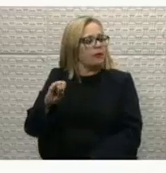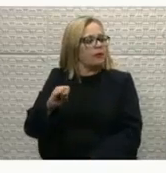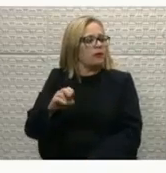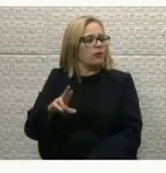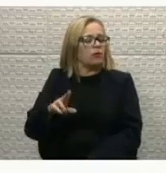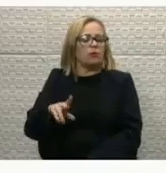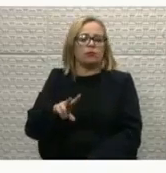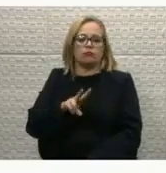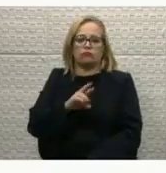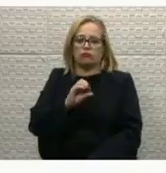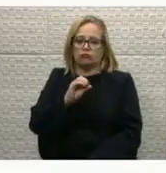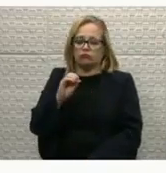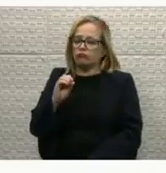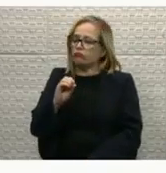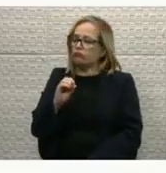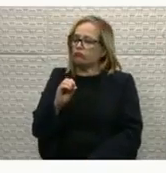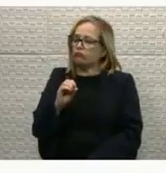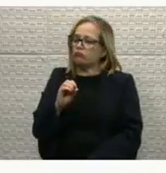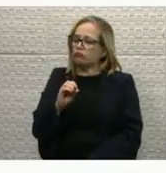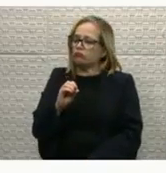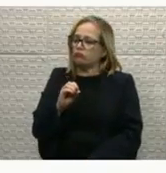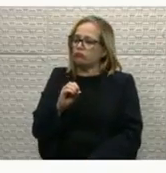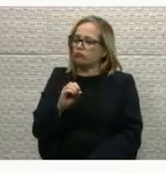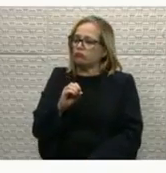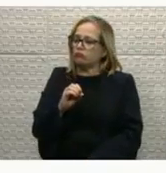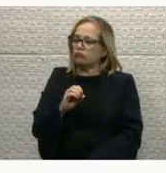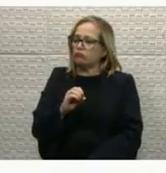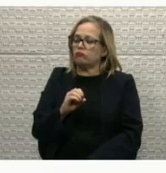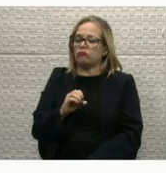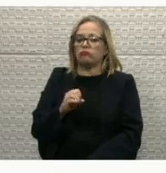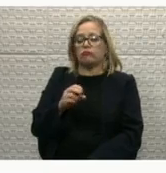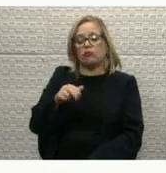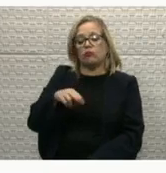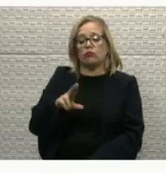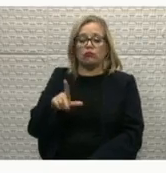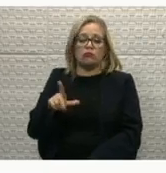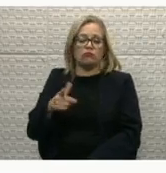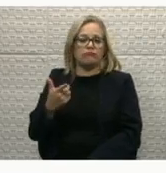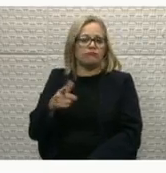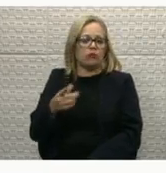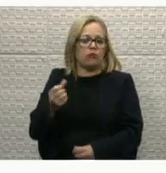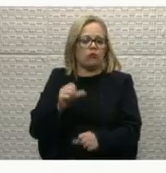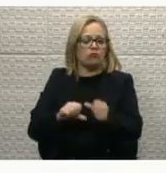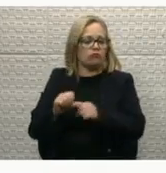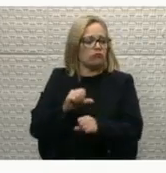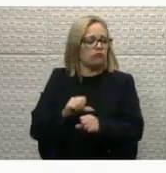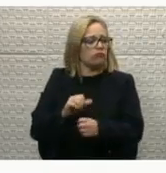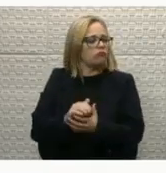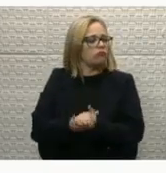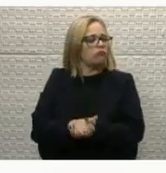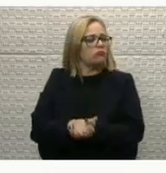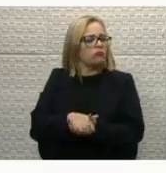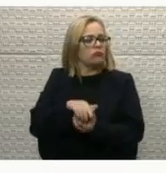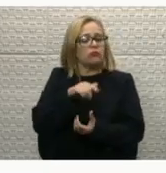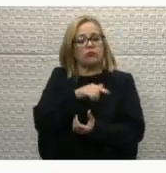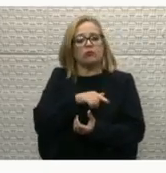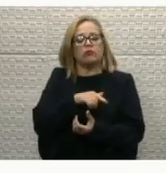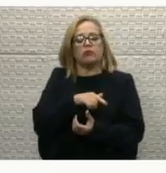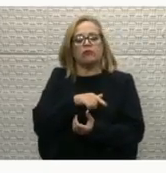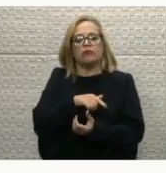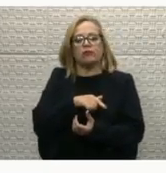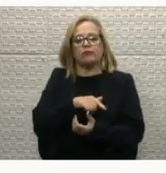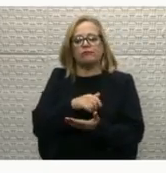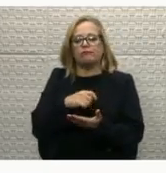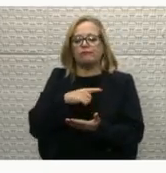zero. Se o determinante é nulo, a matriz não admite inversa. Então, é nessa propriedade que nós vamos